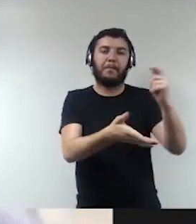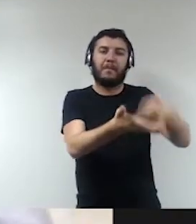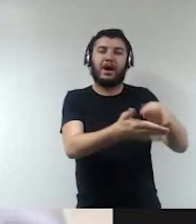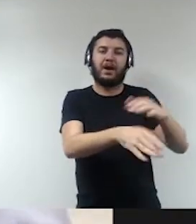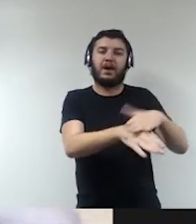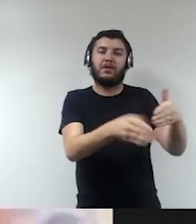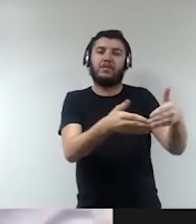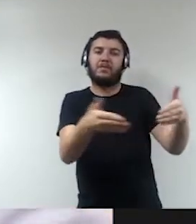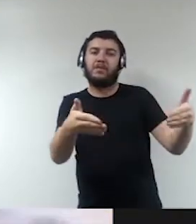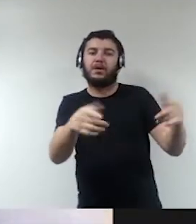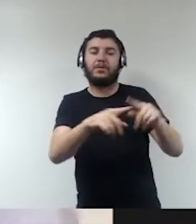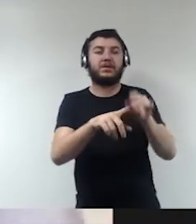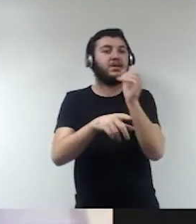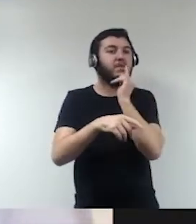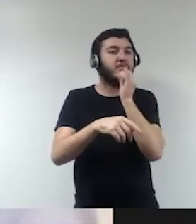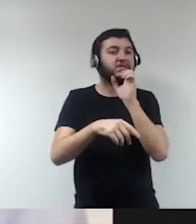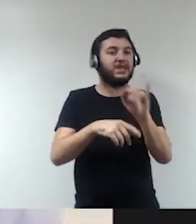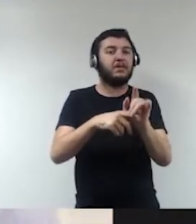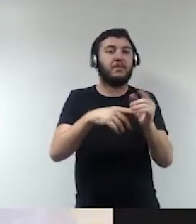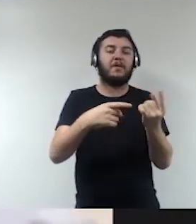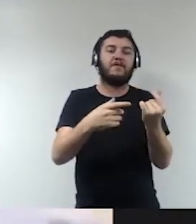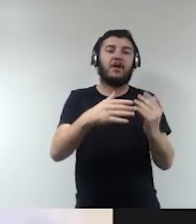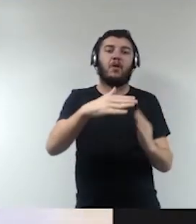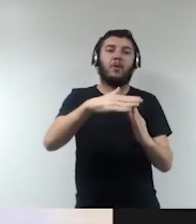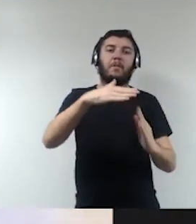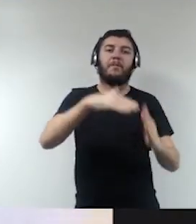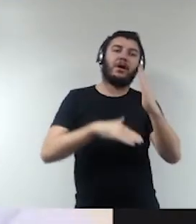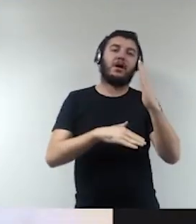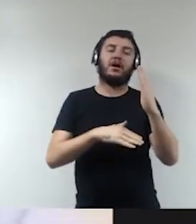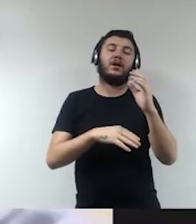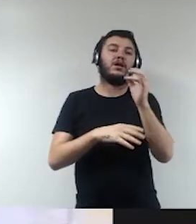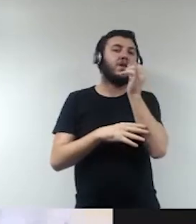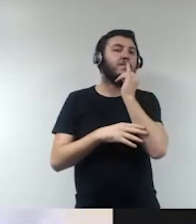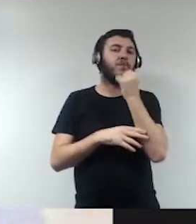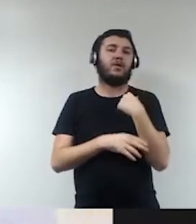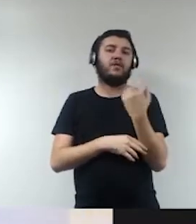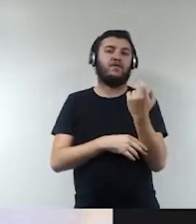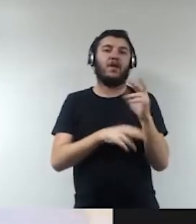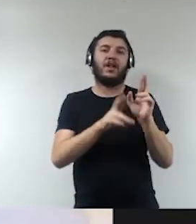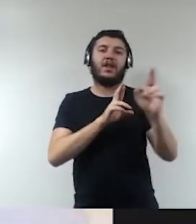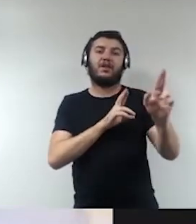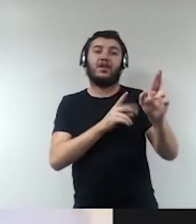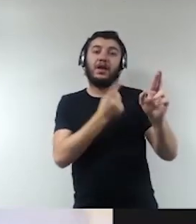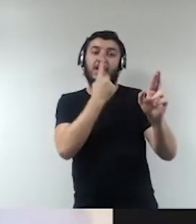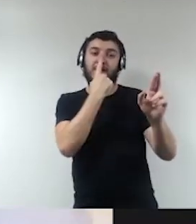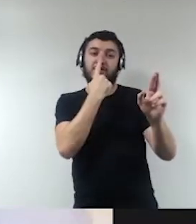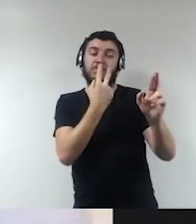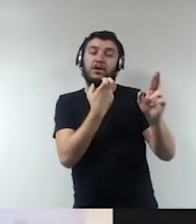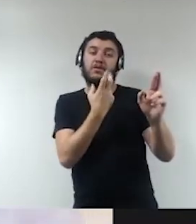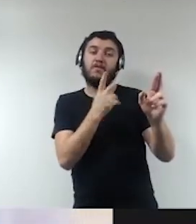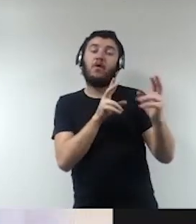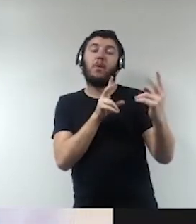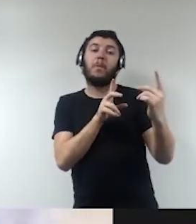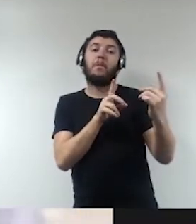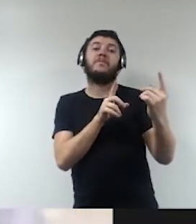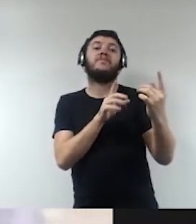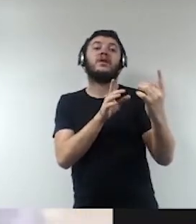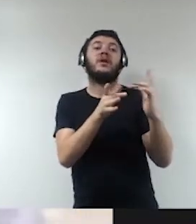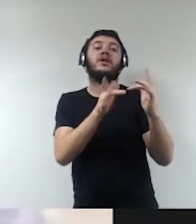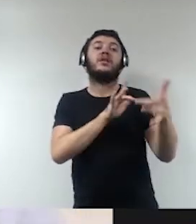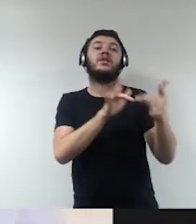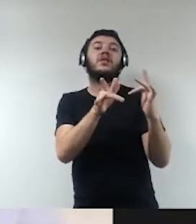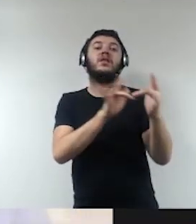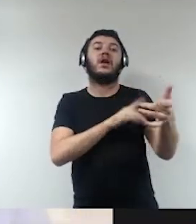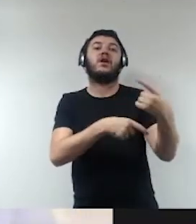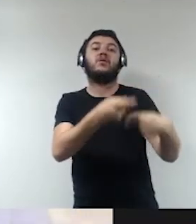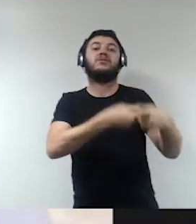tenho um relacionamento direto, aquele relacionamento íntimo, onde você realmente tem que sentar e negociar. E aí os credores de meio de